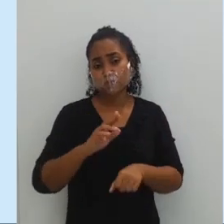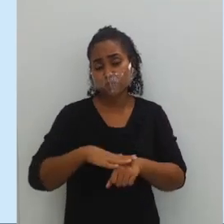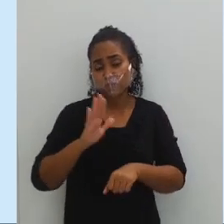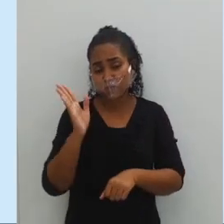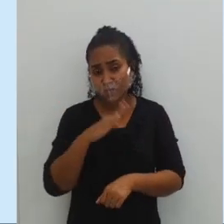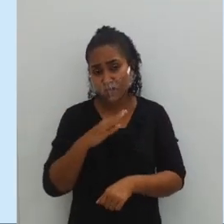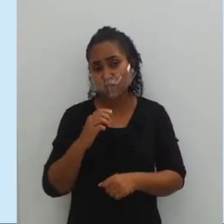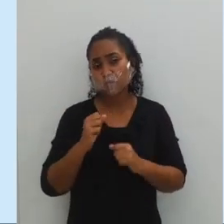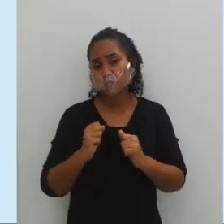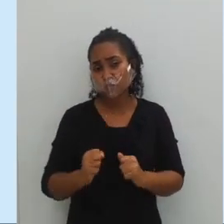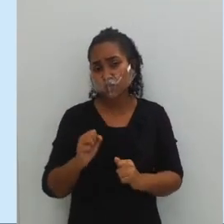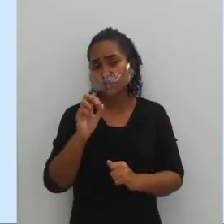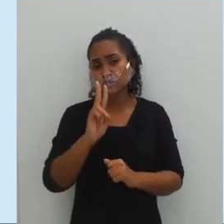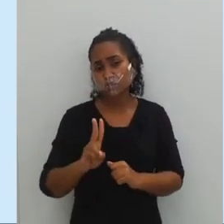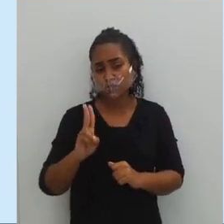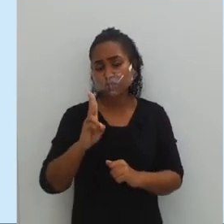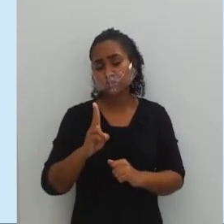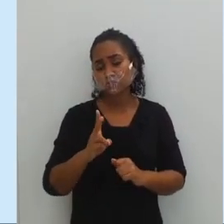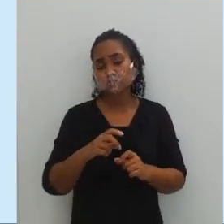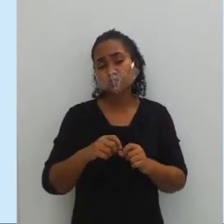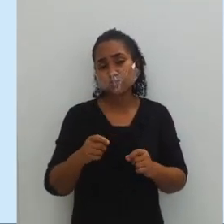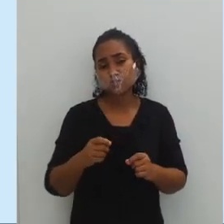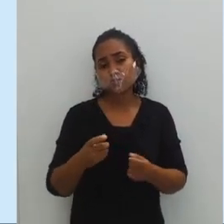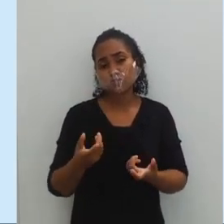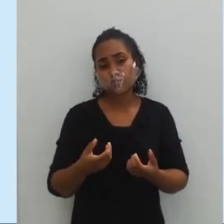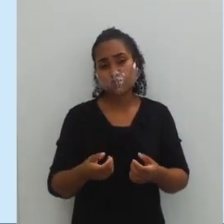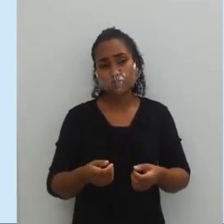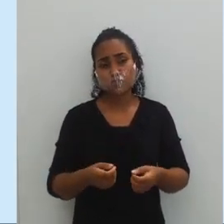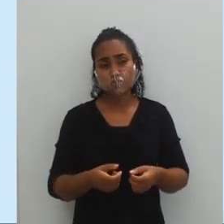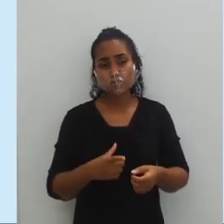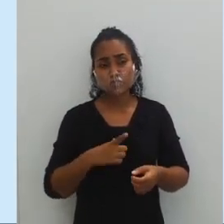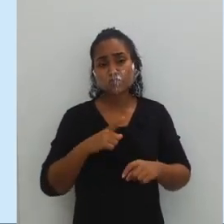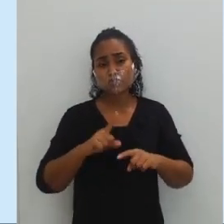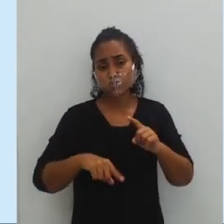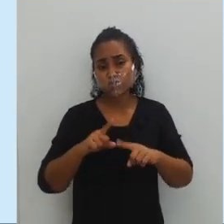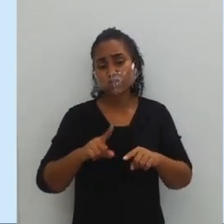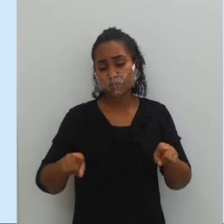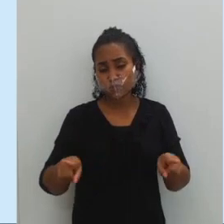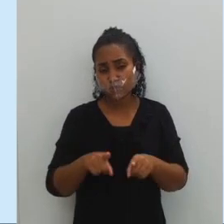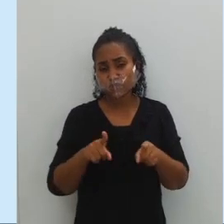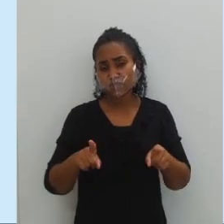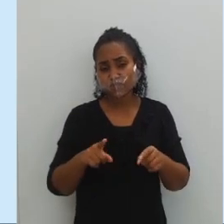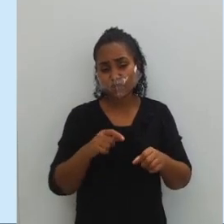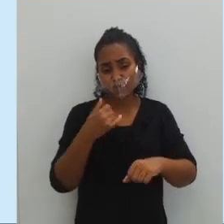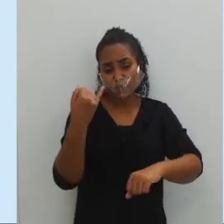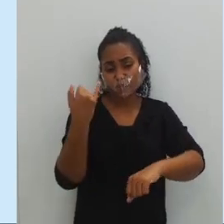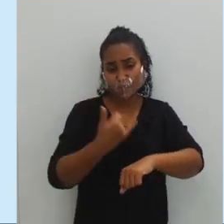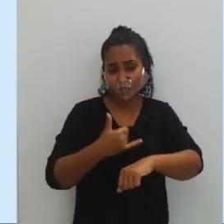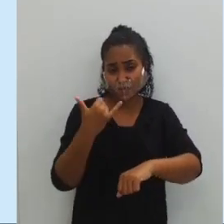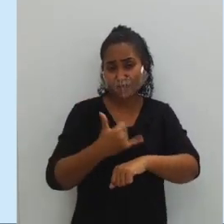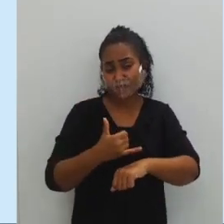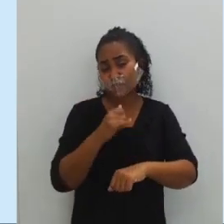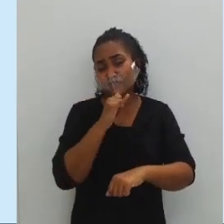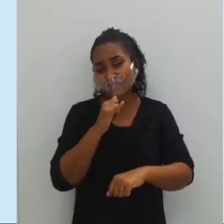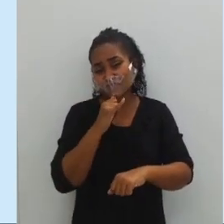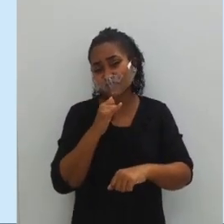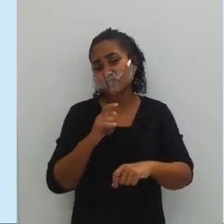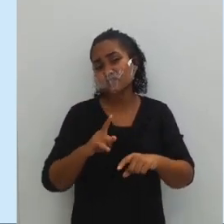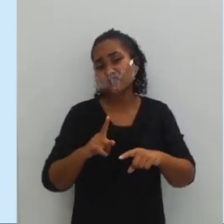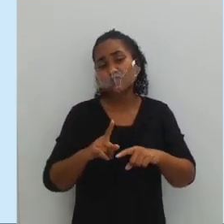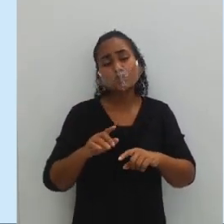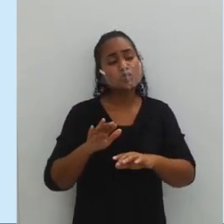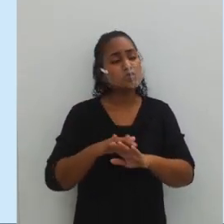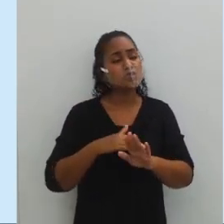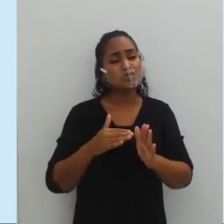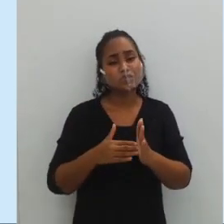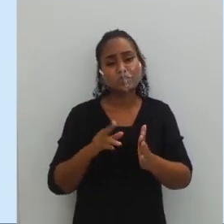utilizar para o mal, ela poderia se tornar uma arma, né? Um agogô, que é um instrumento de ferro, por exemplo. Então, tudo que você tem